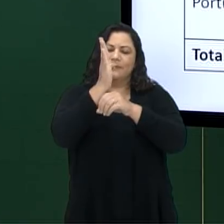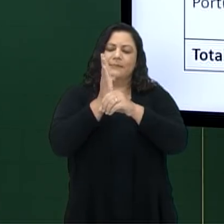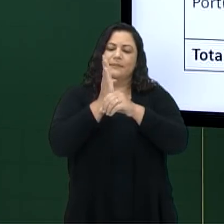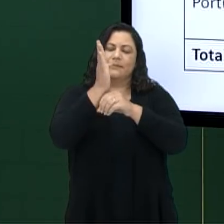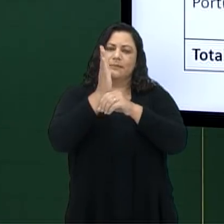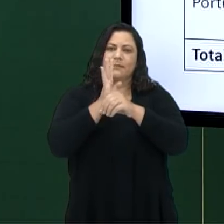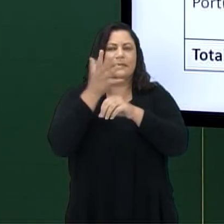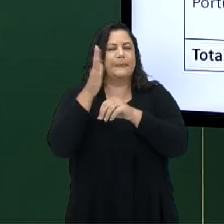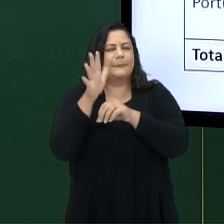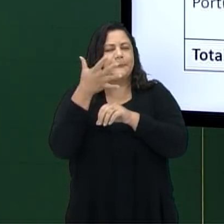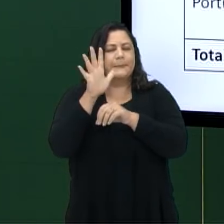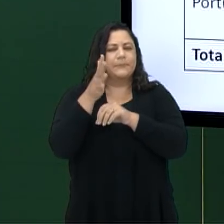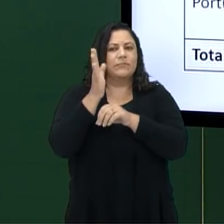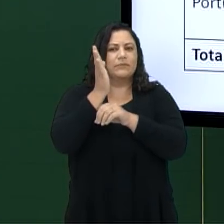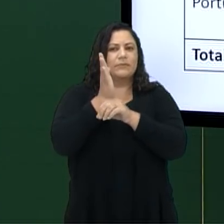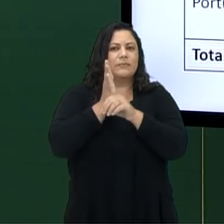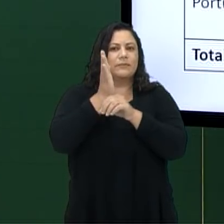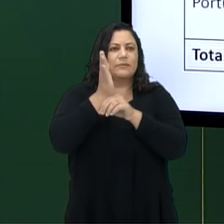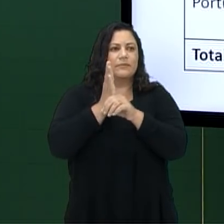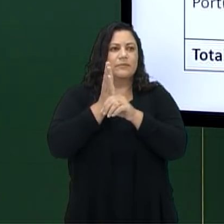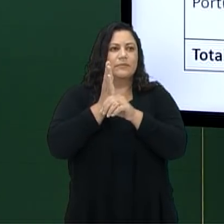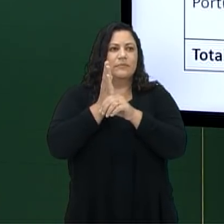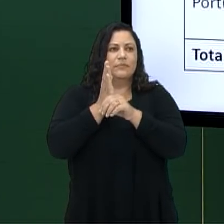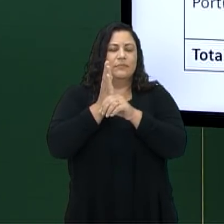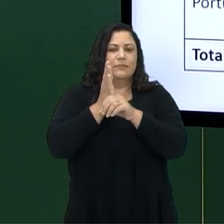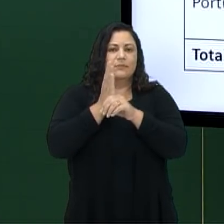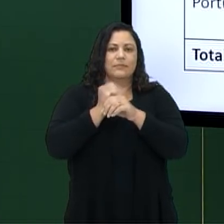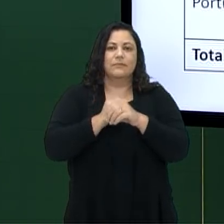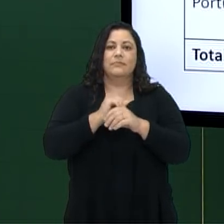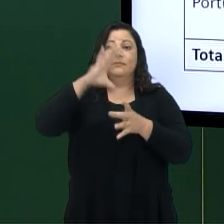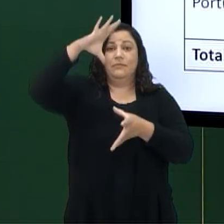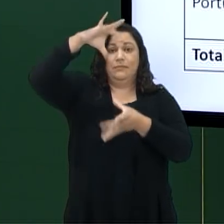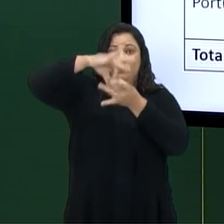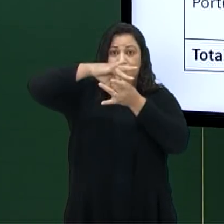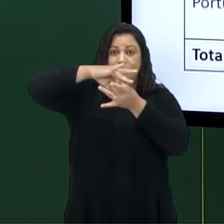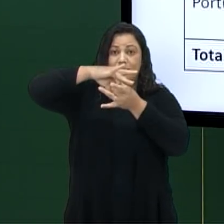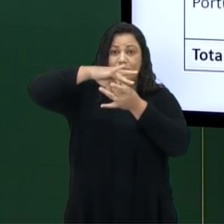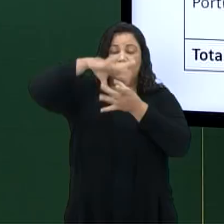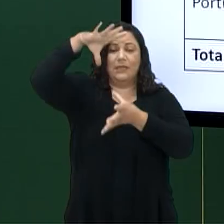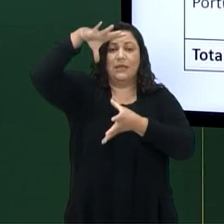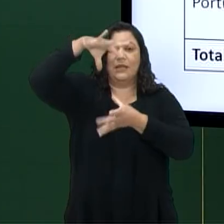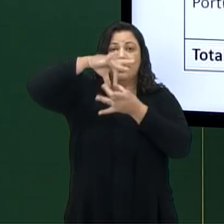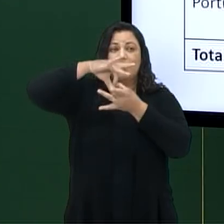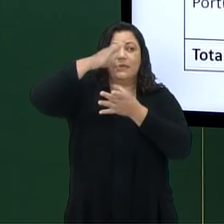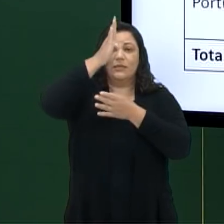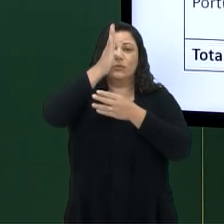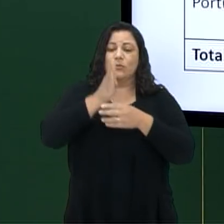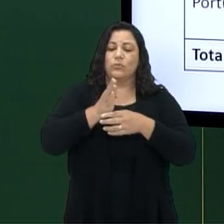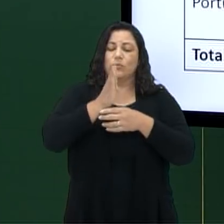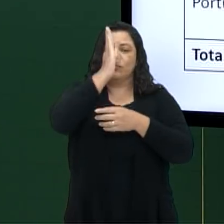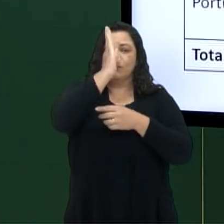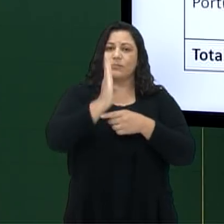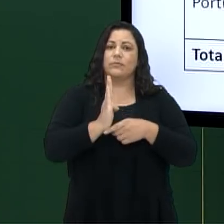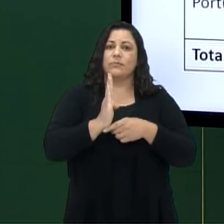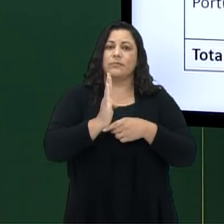menos, tá? Agora eu vou ligar o ponto, ó, aqui até aqui,